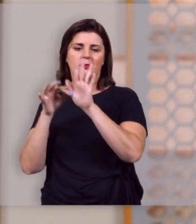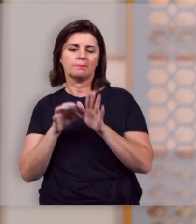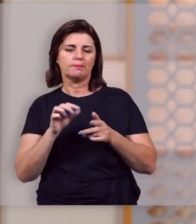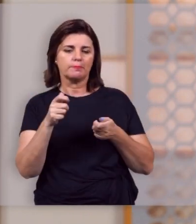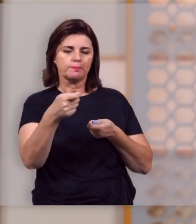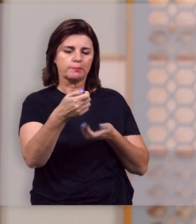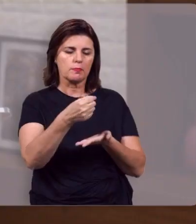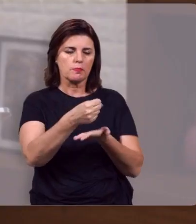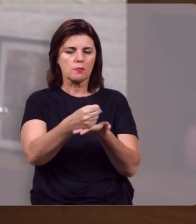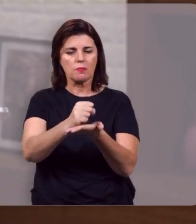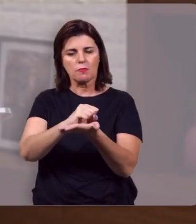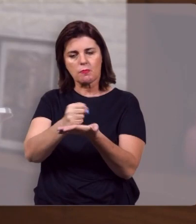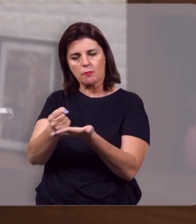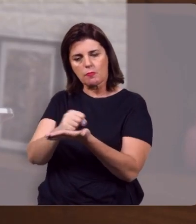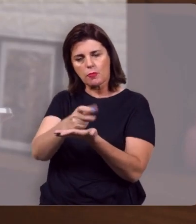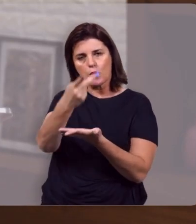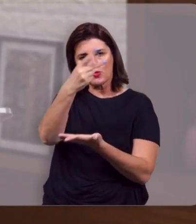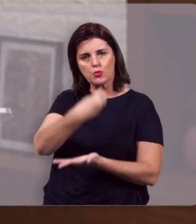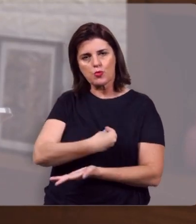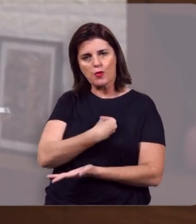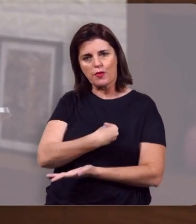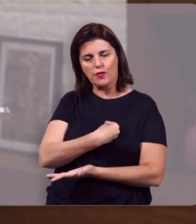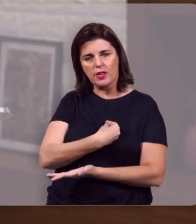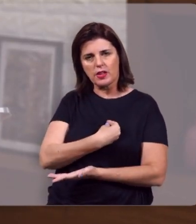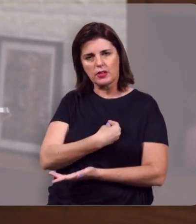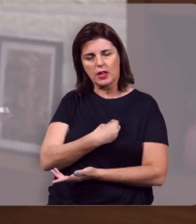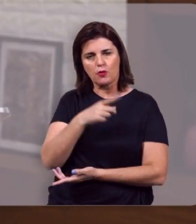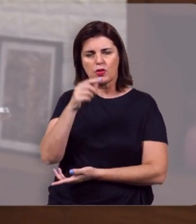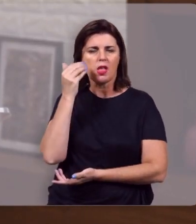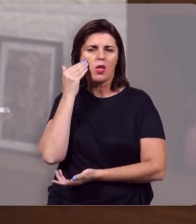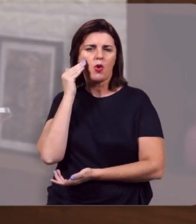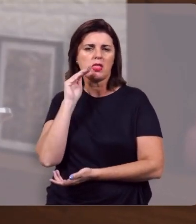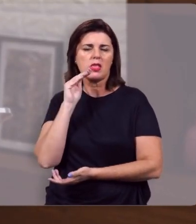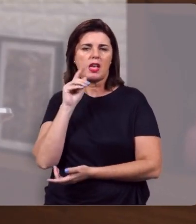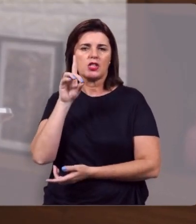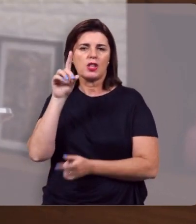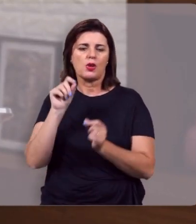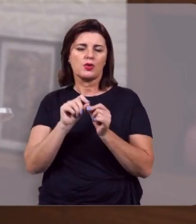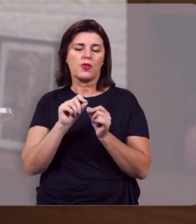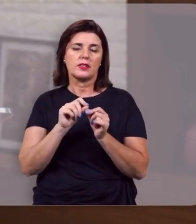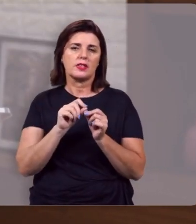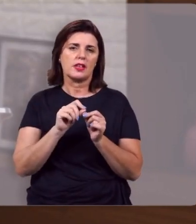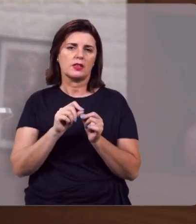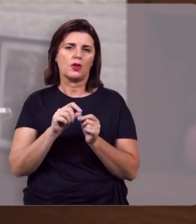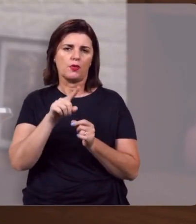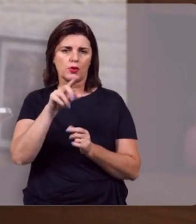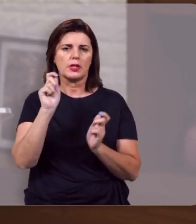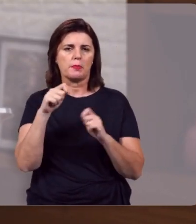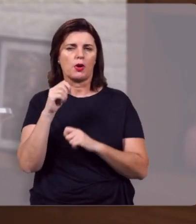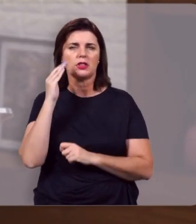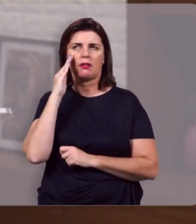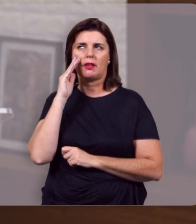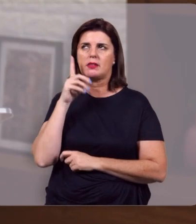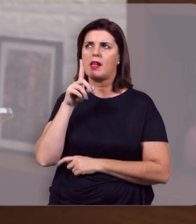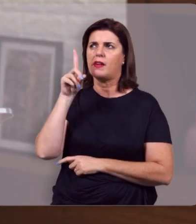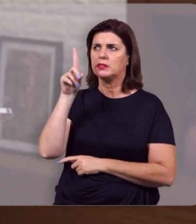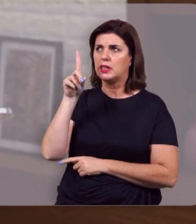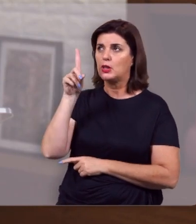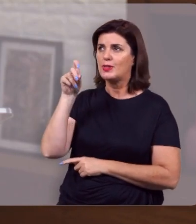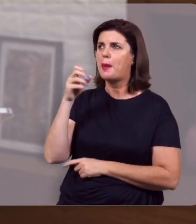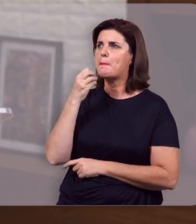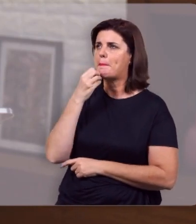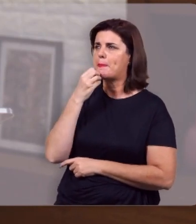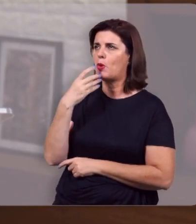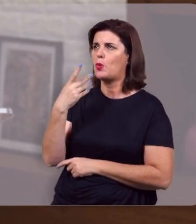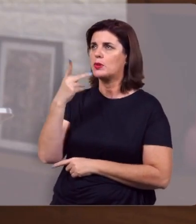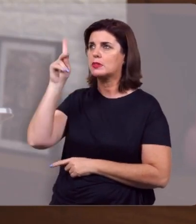destino. Se você não consegue compreender o que Deus está fazendo, você pode compreender Deus.